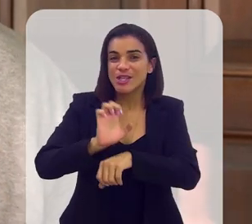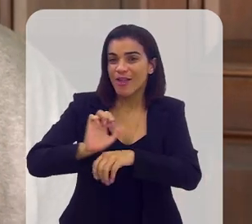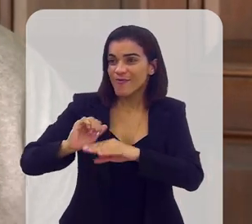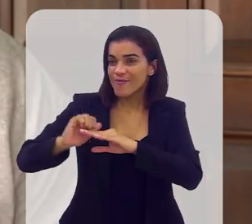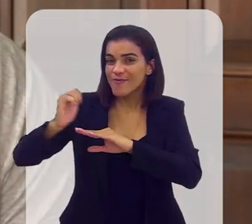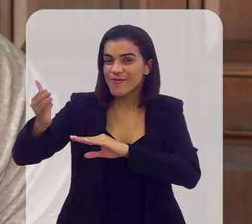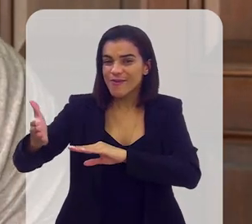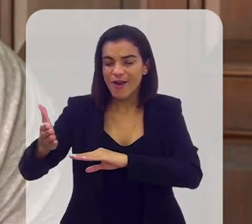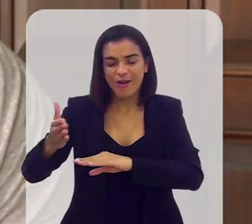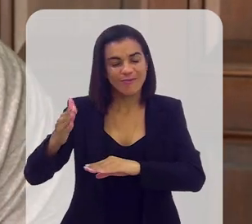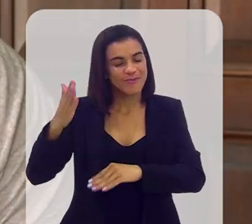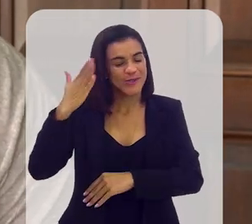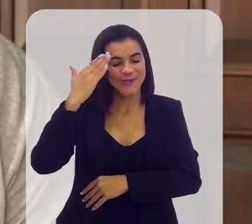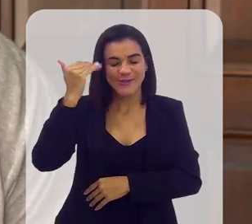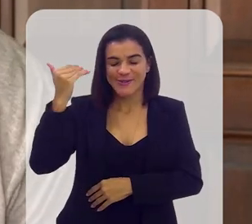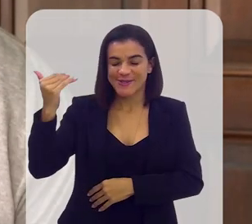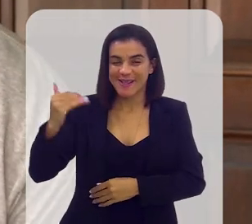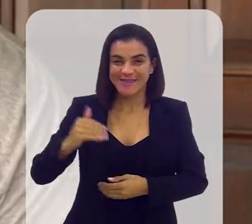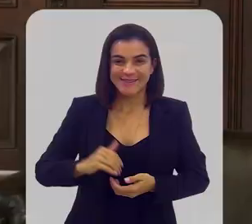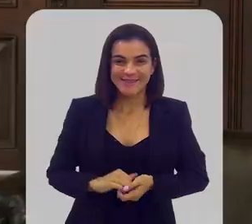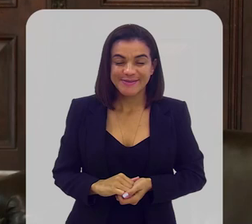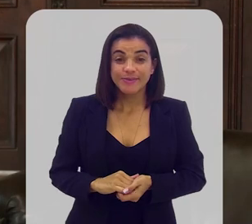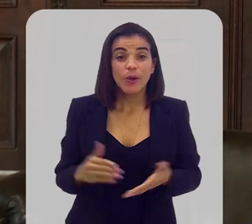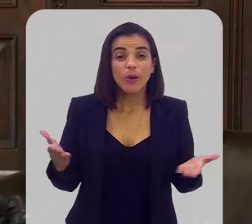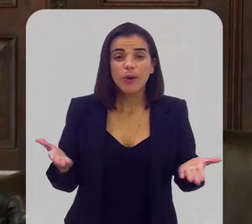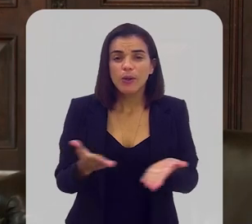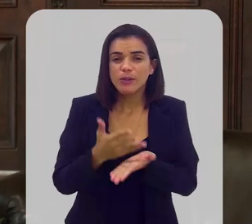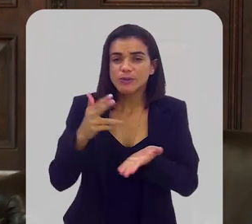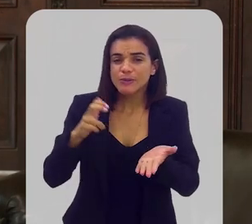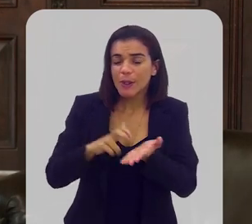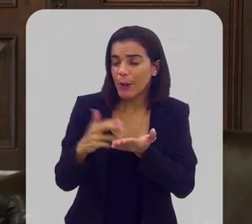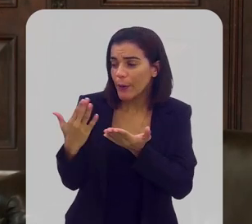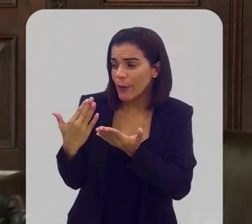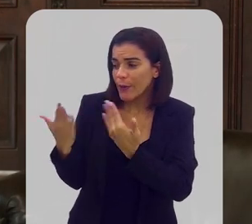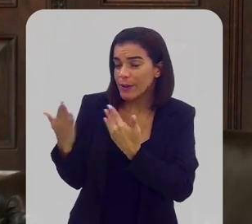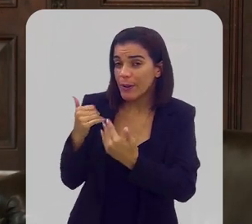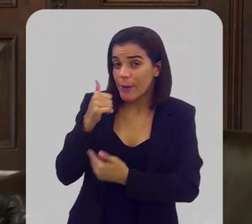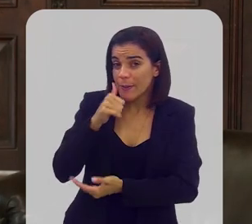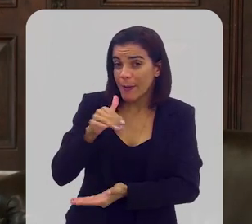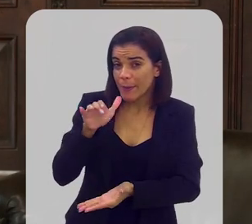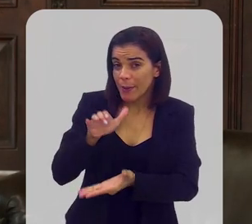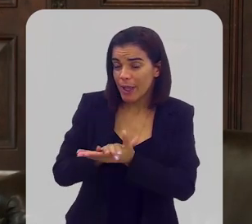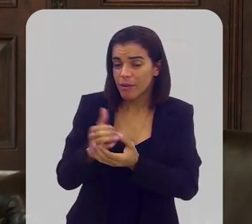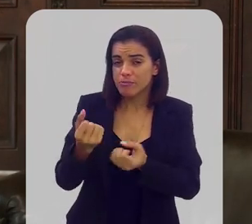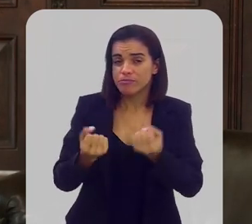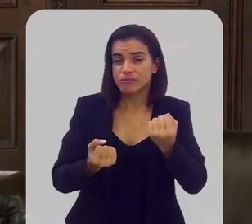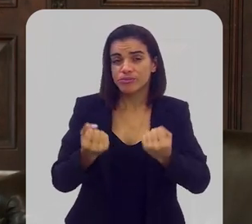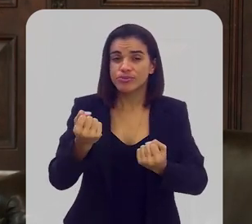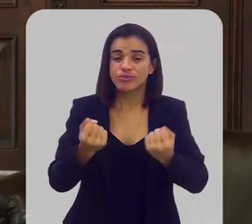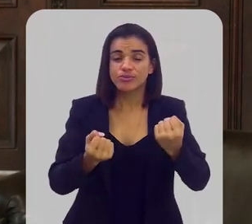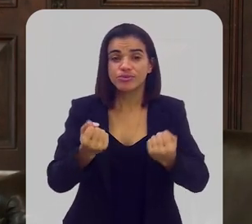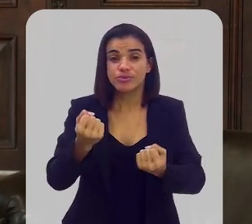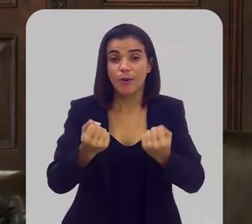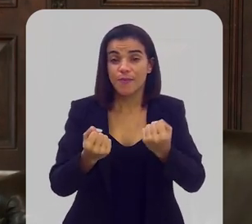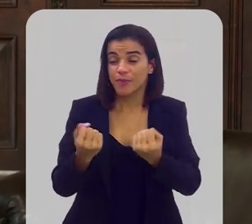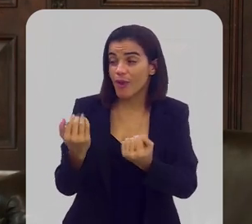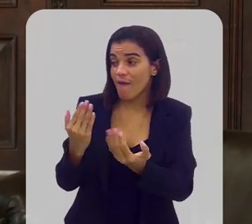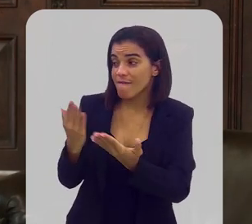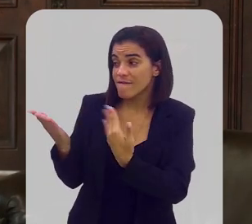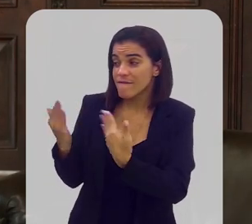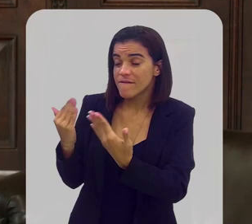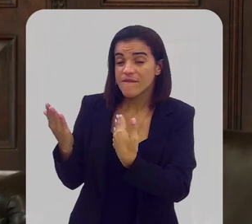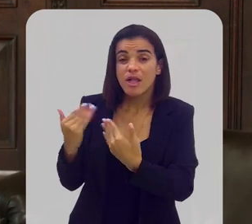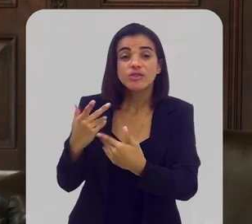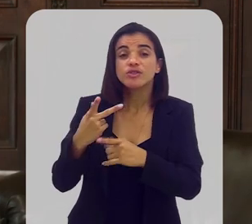estado, sucesso total. Hoje de manhã eu vim conversando com a minha mulher dentro do carro e nós estávamos falando